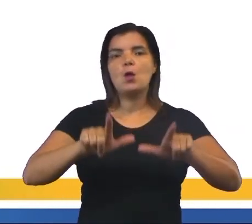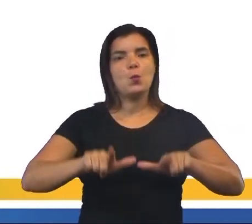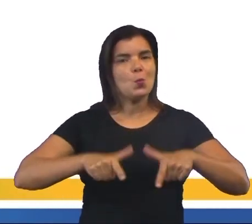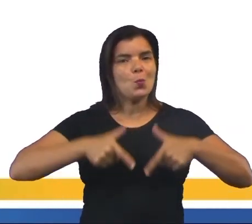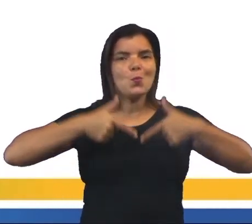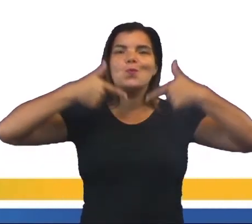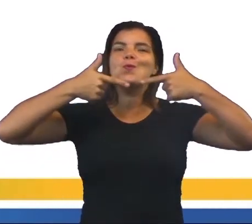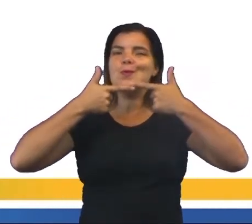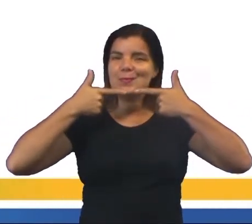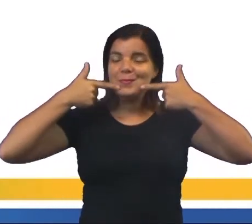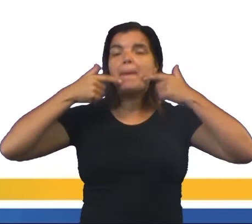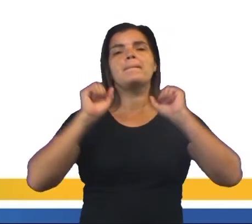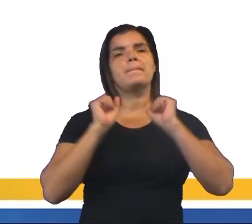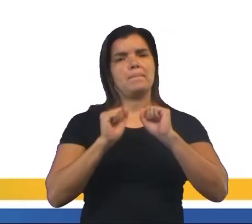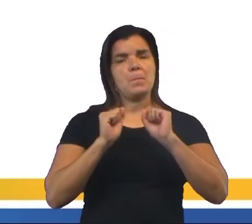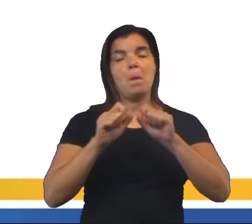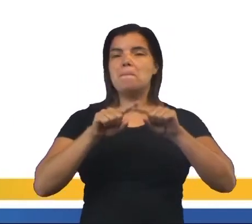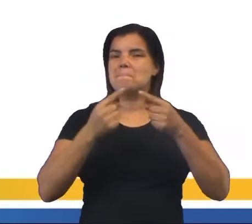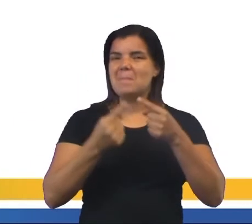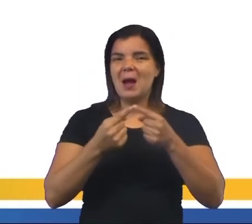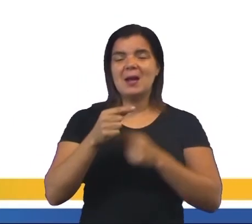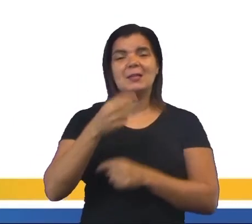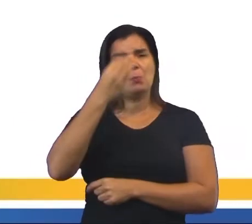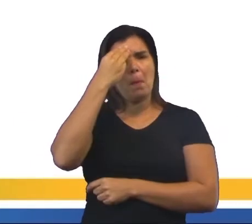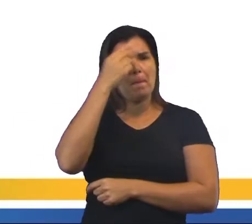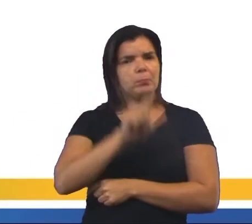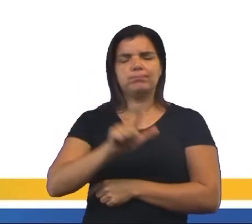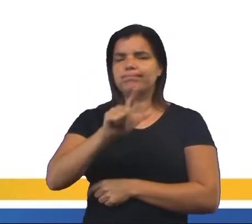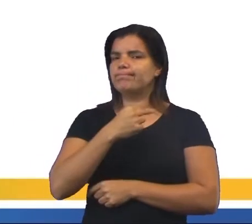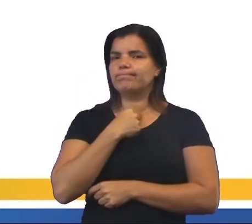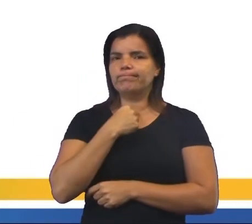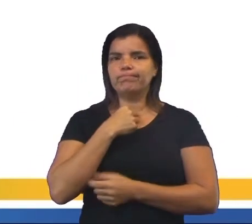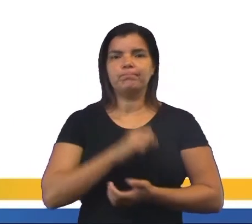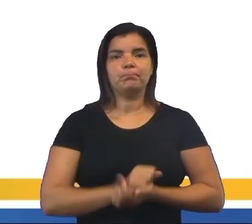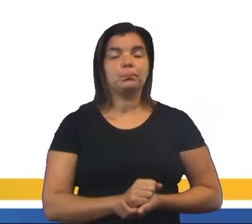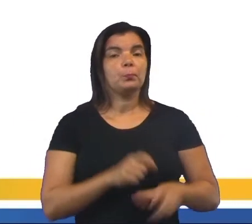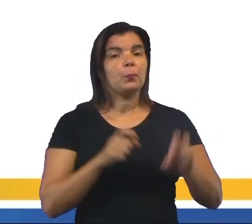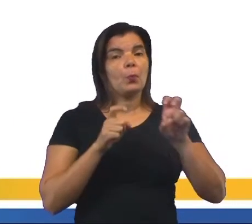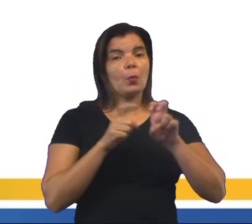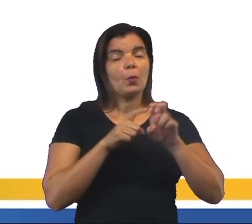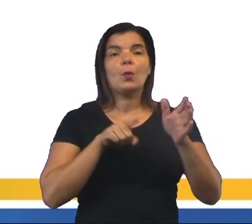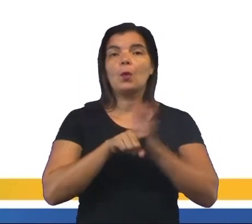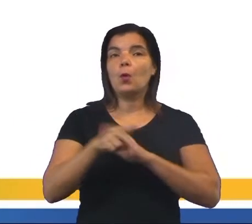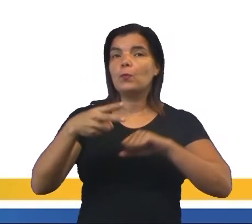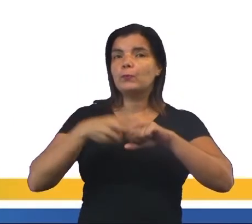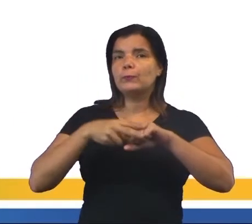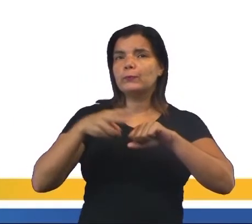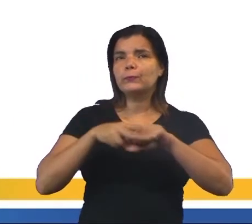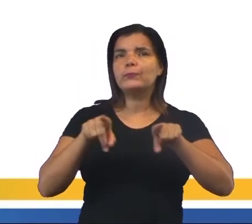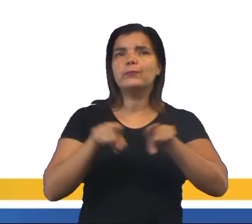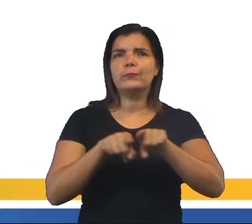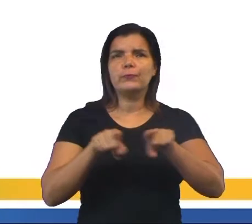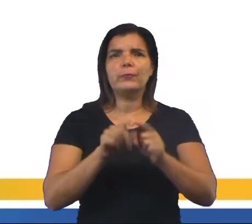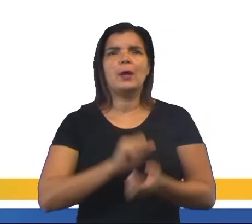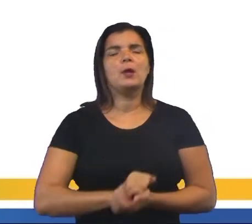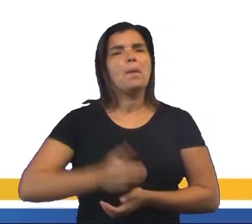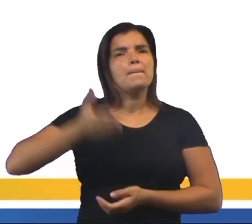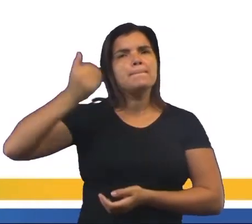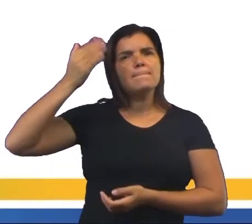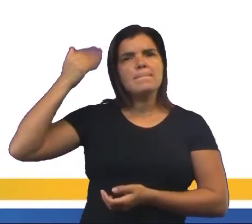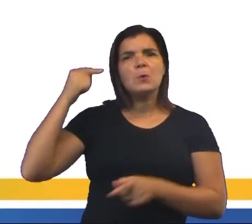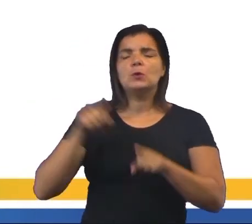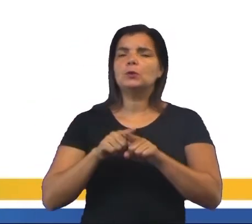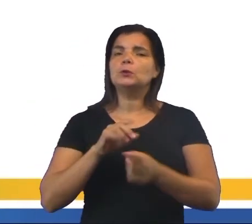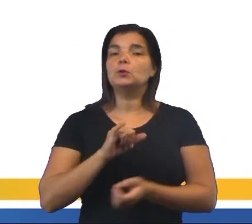não permite. Vamos à quinta pergunta. Os verbos no pretérito perfeito e imperfeito